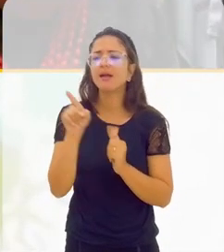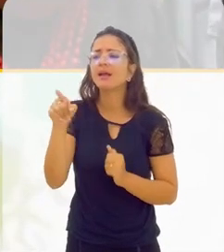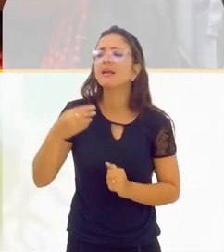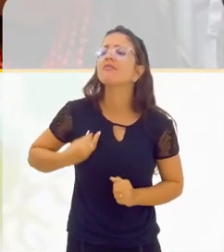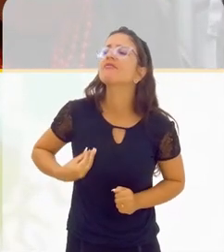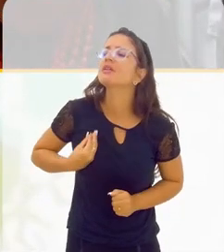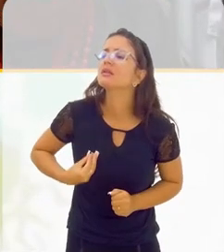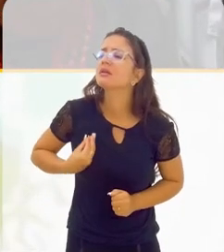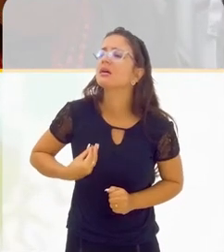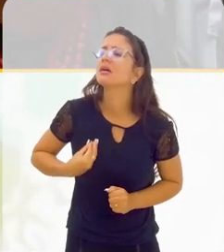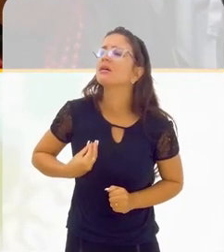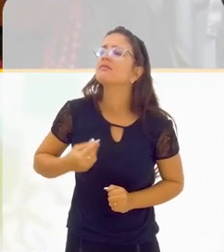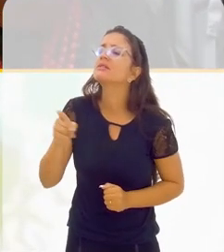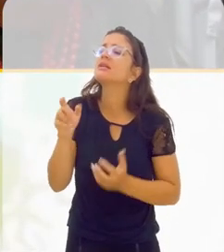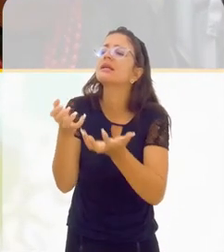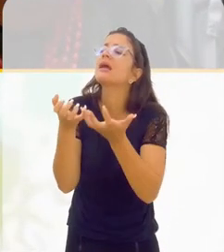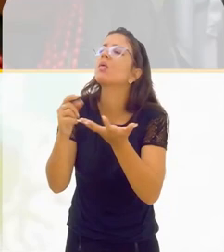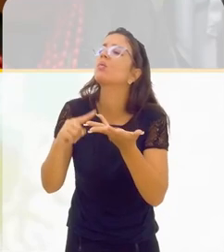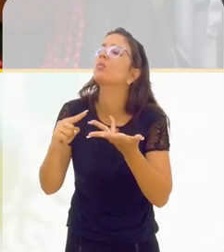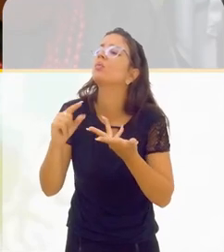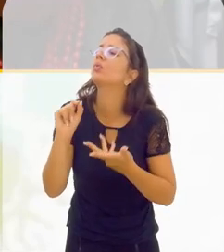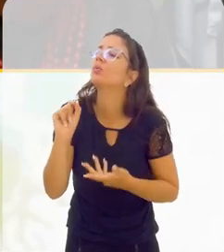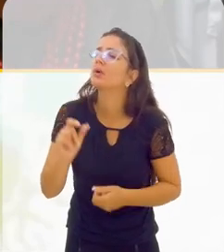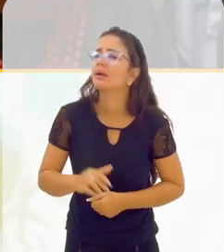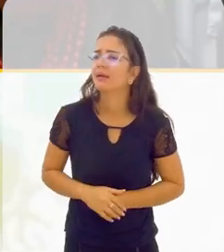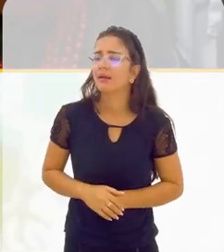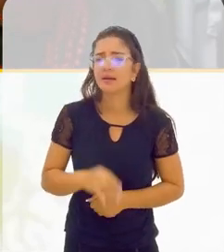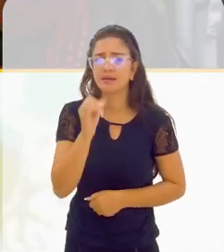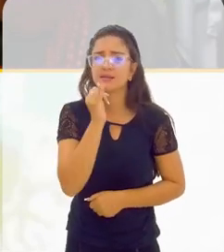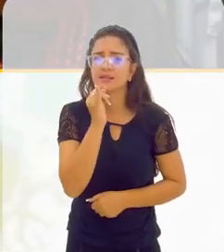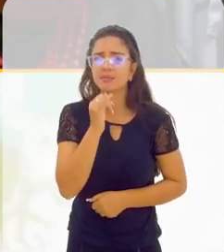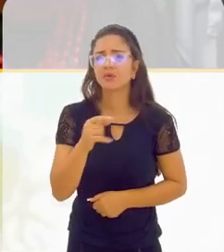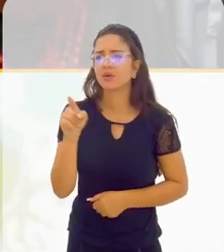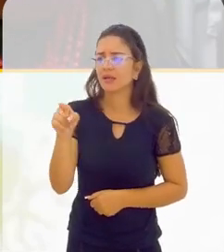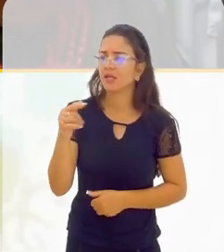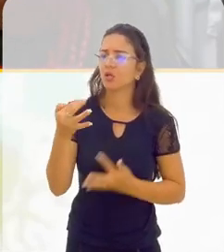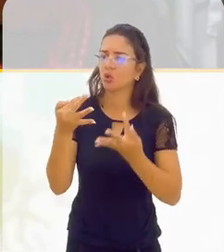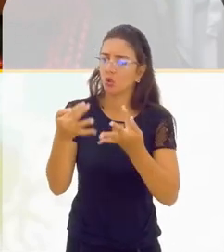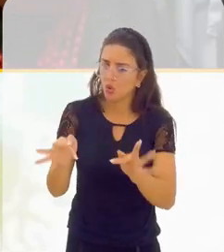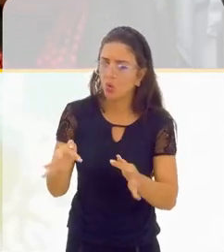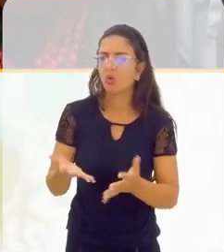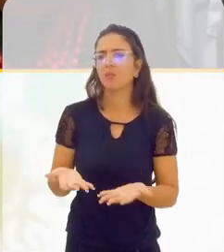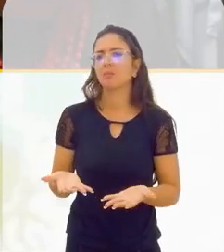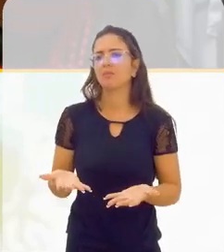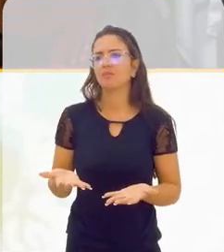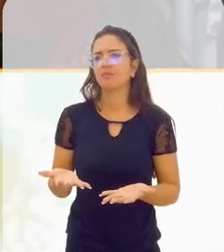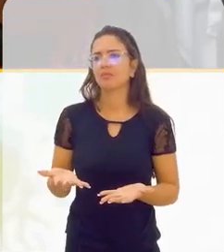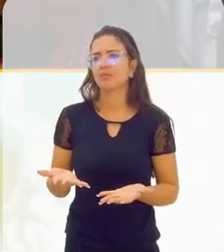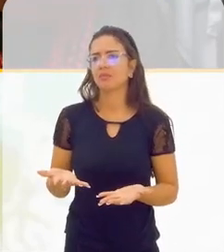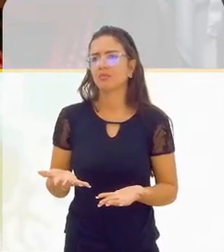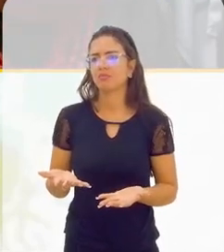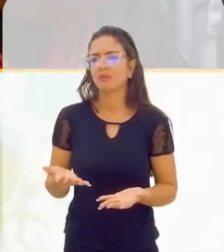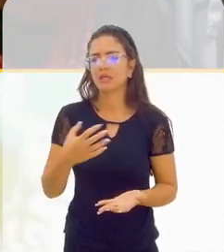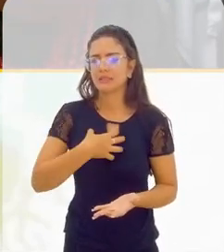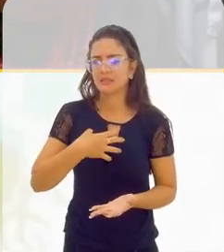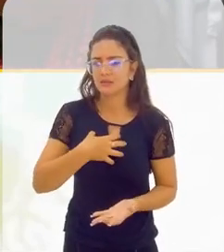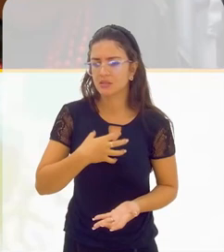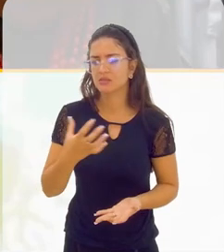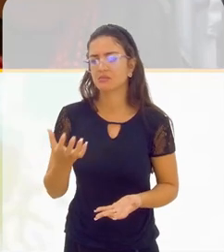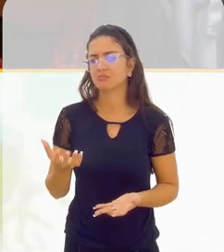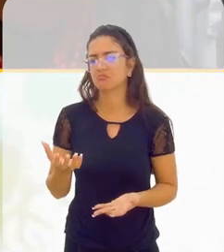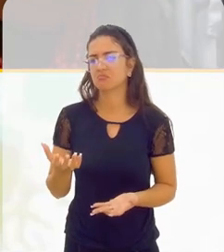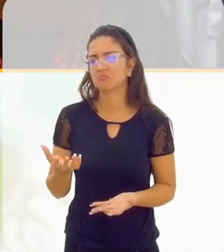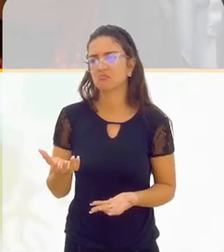o que que ele quer ter né mas eu vou tirar os sintomas Dolorosos sintomas